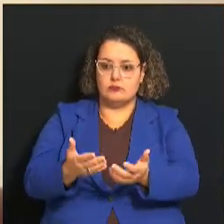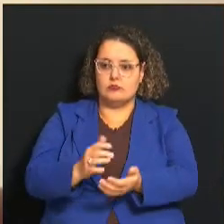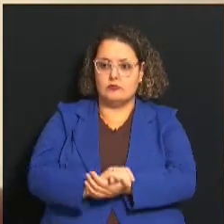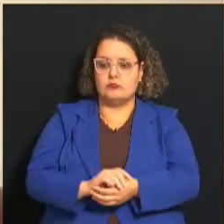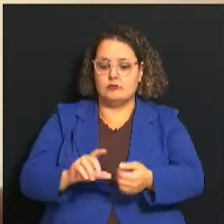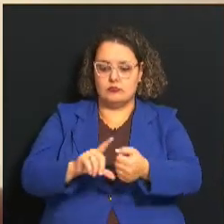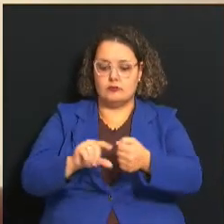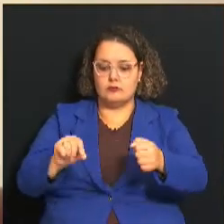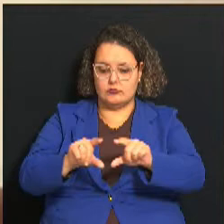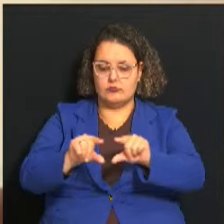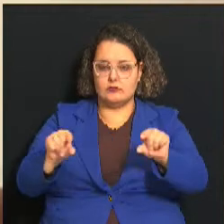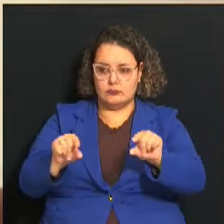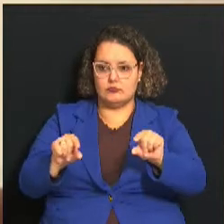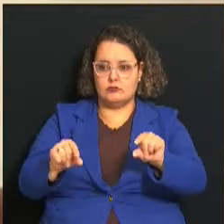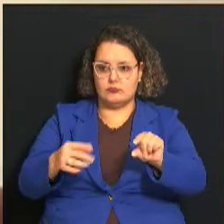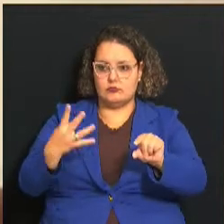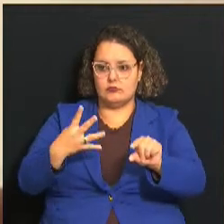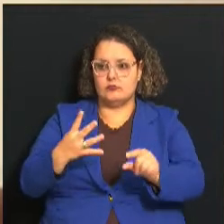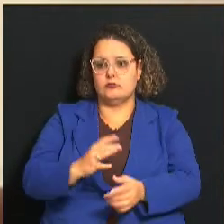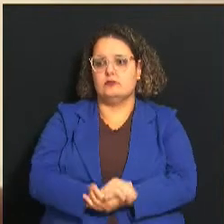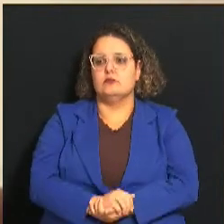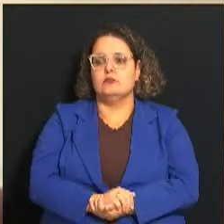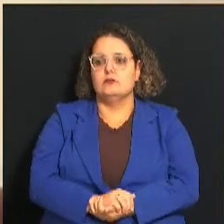do artigo 4º.